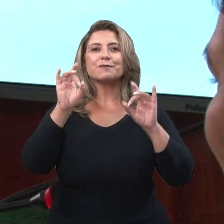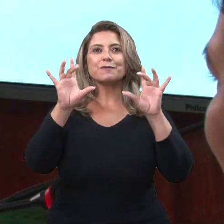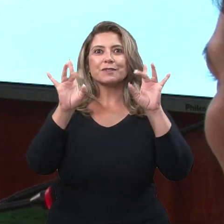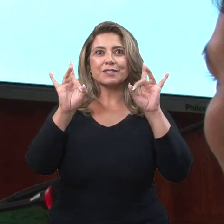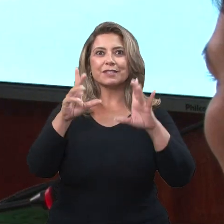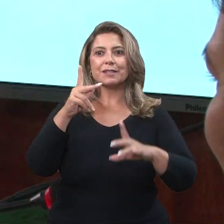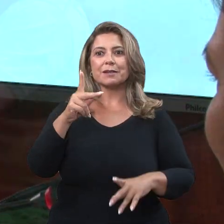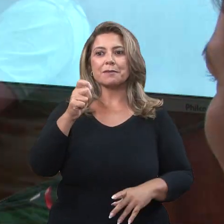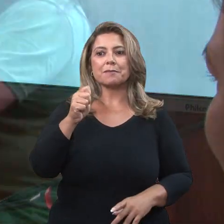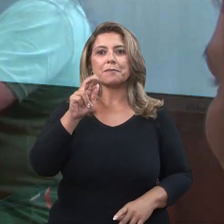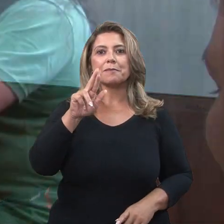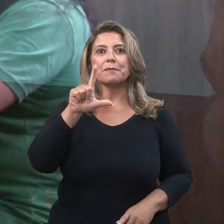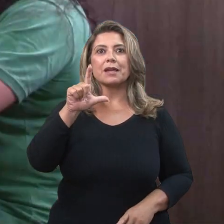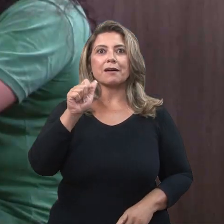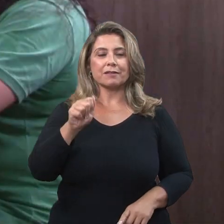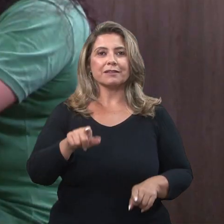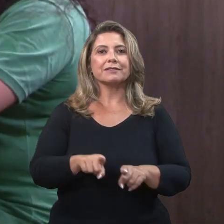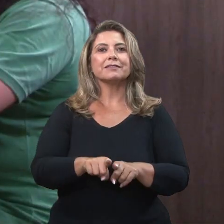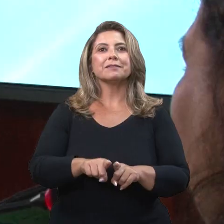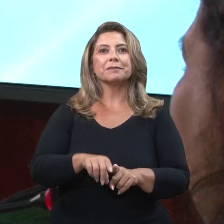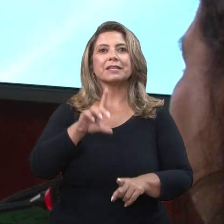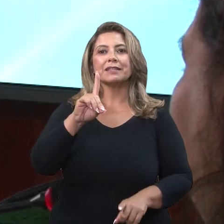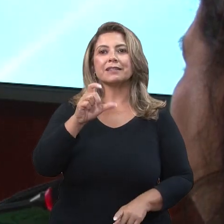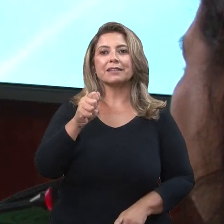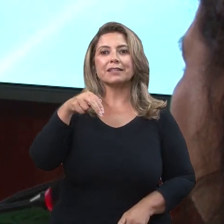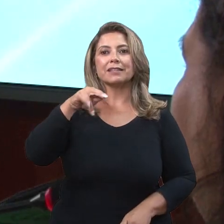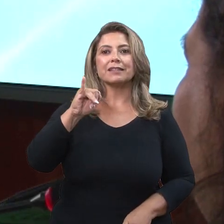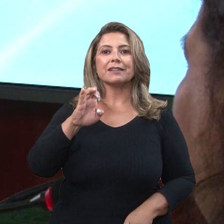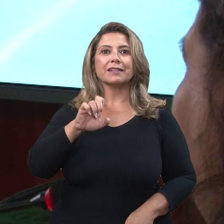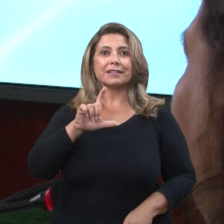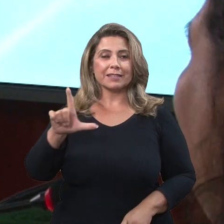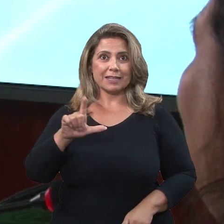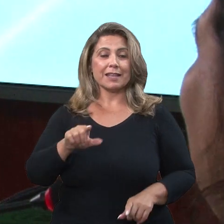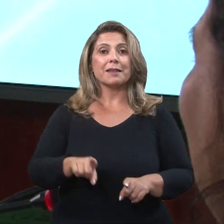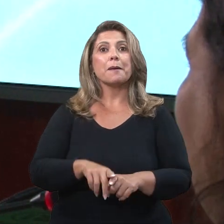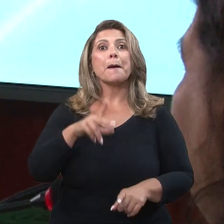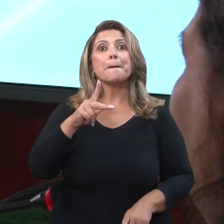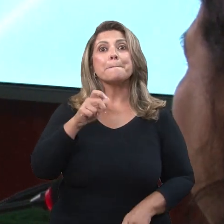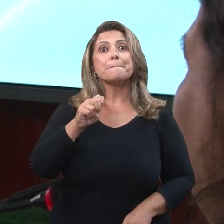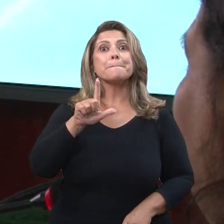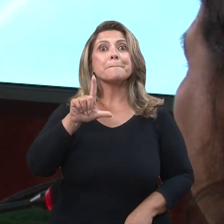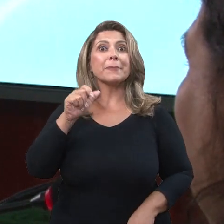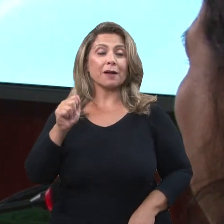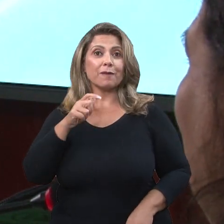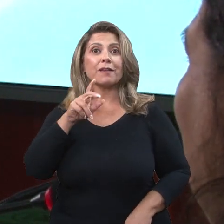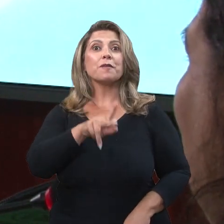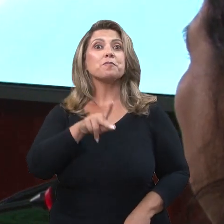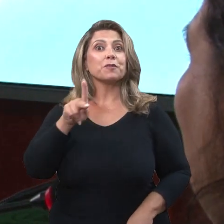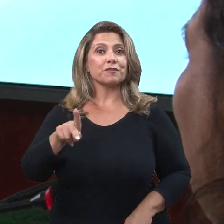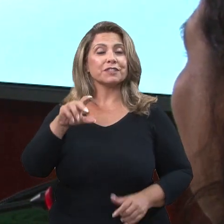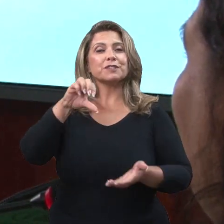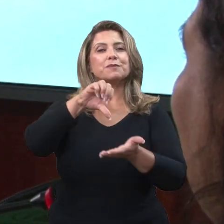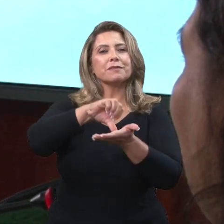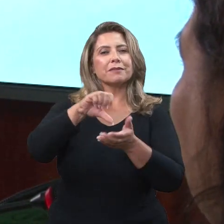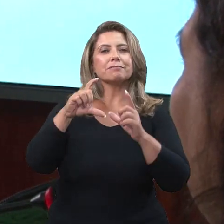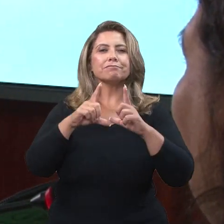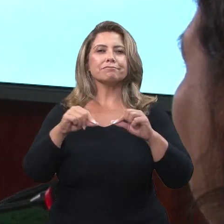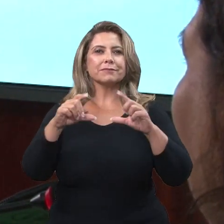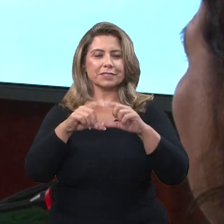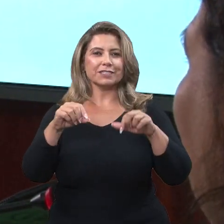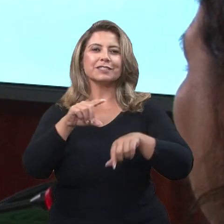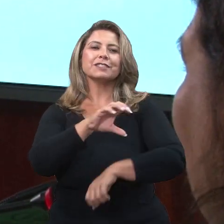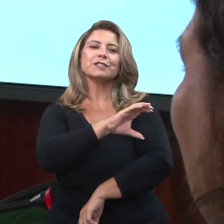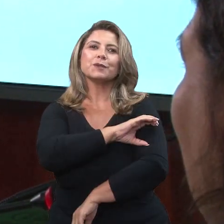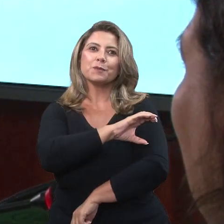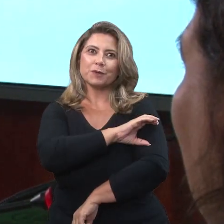Paula Dutra e o Daniel Catelli. A Paula é professora do Instituto Federal do Campus Brasília, também é